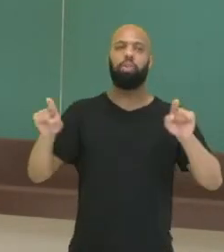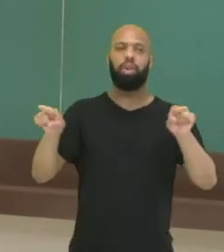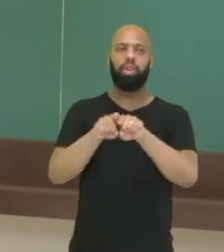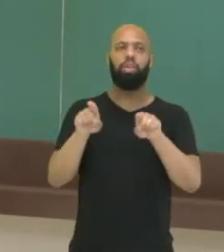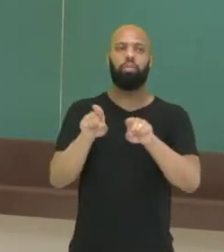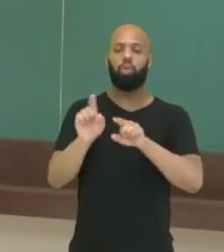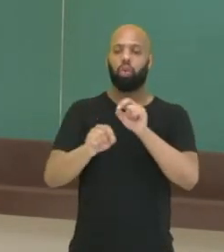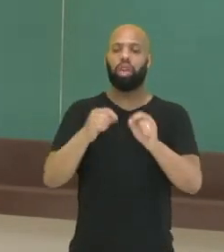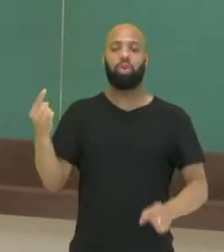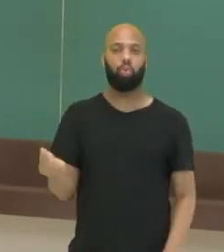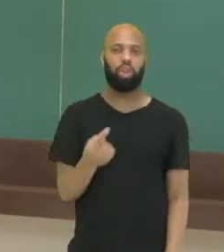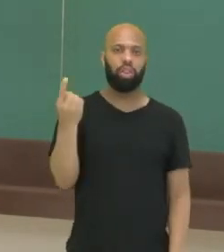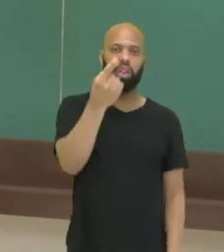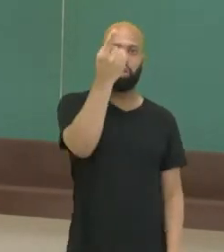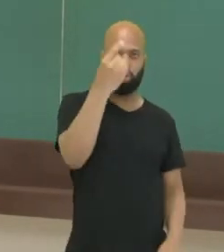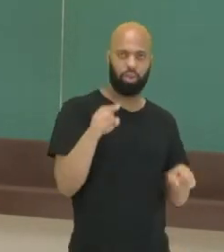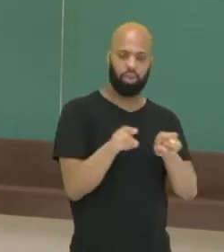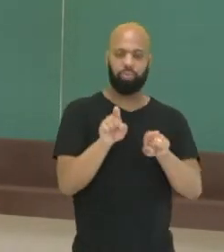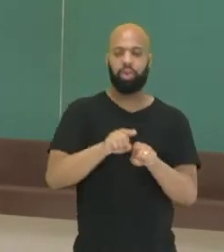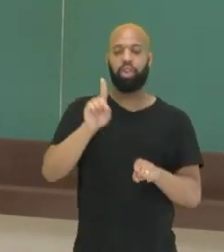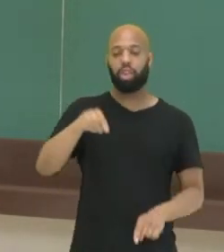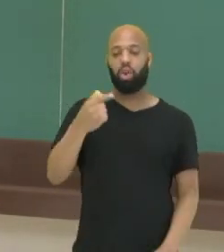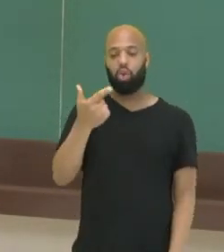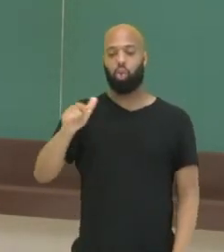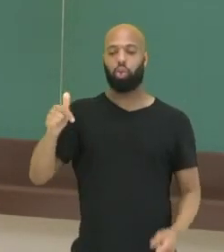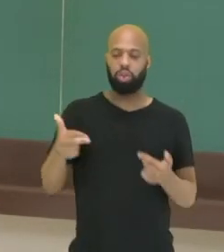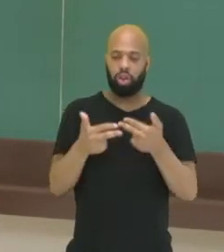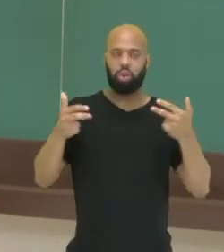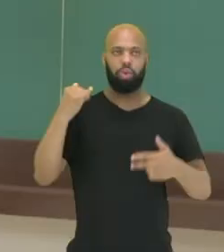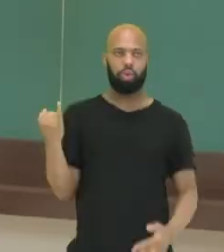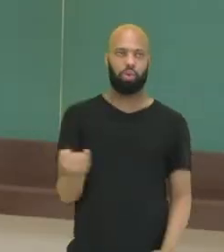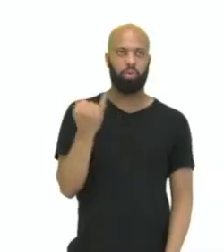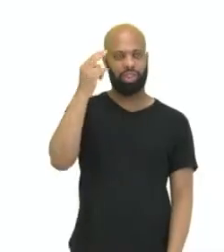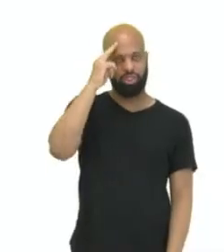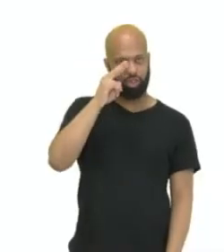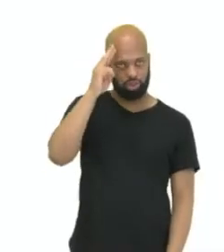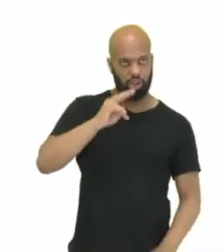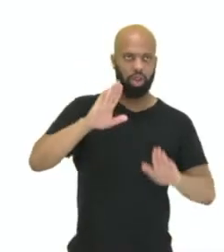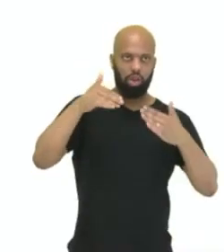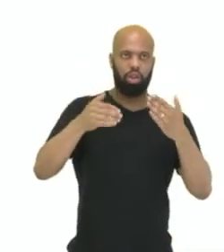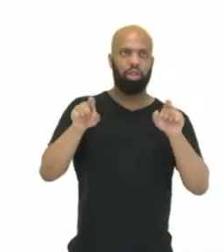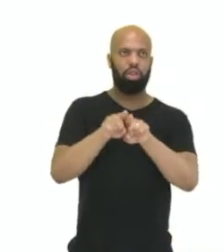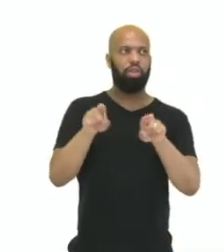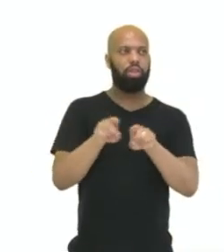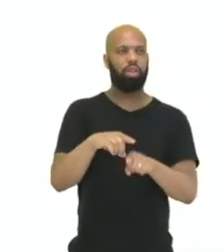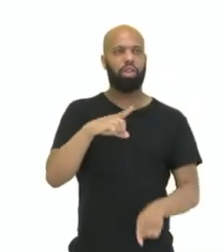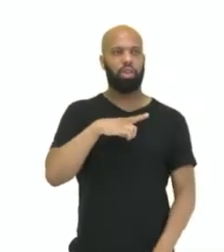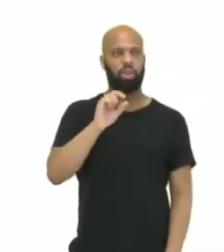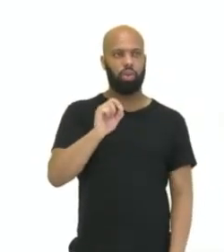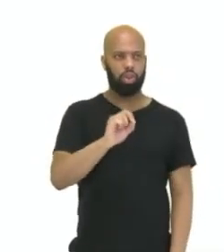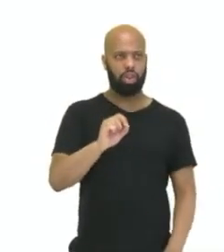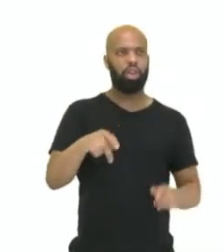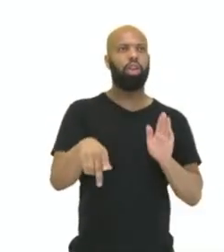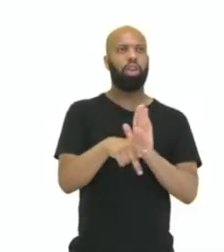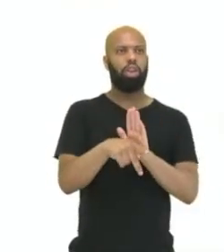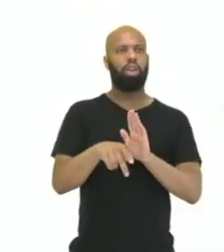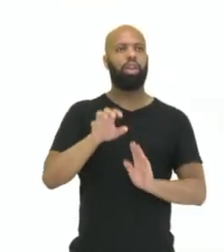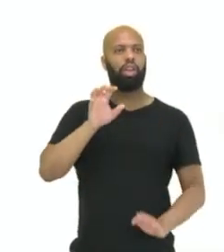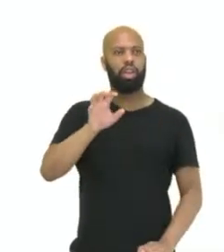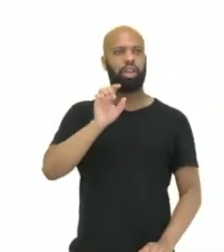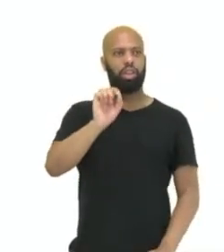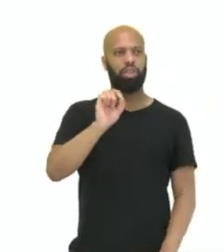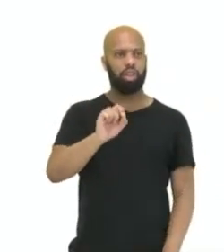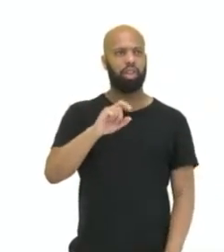para o interior. Então é outro fator histórico importante. E nós temos desse ponto